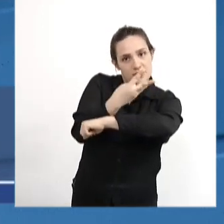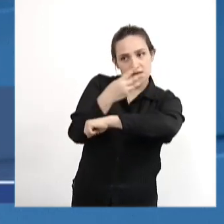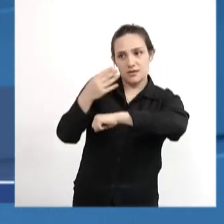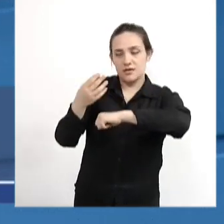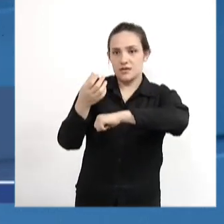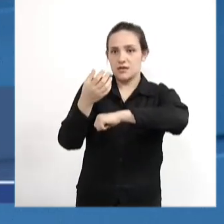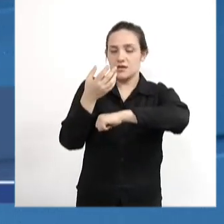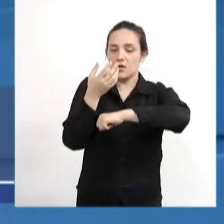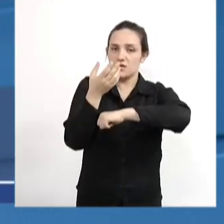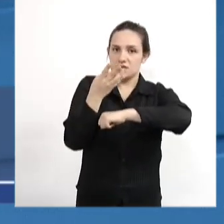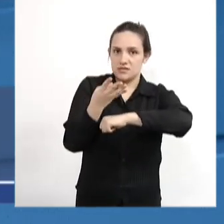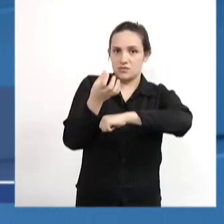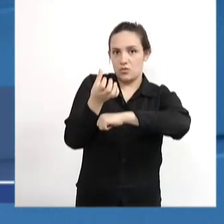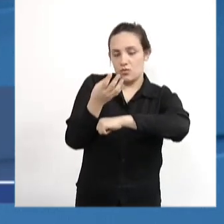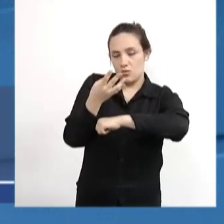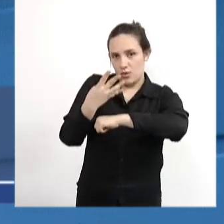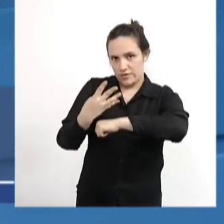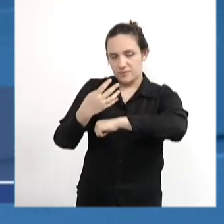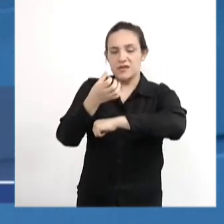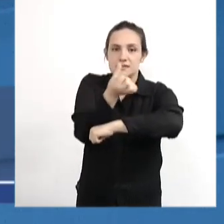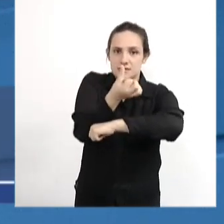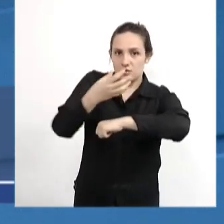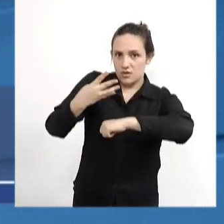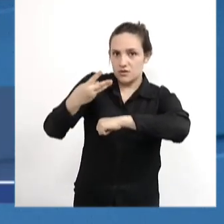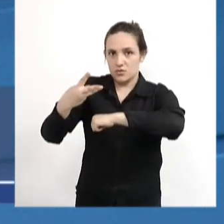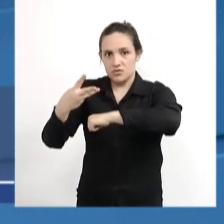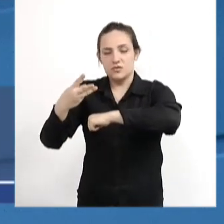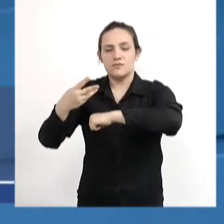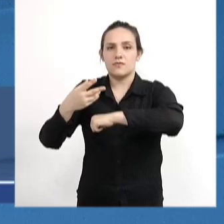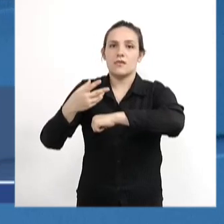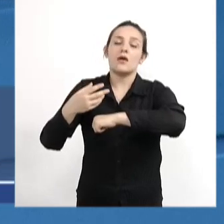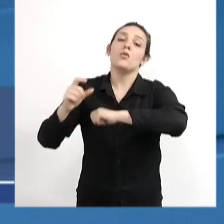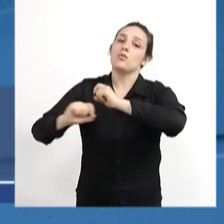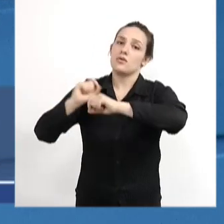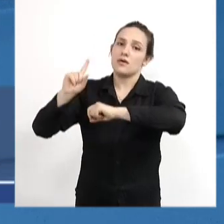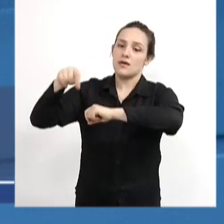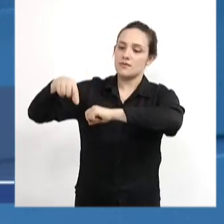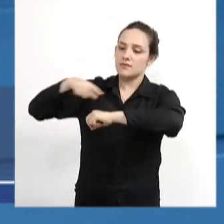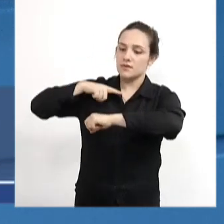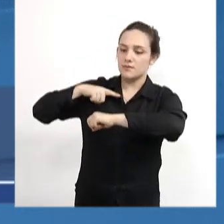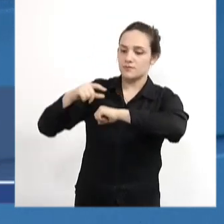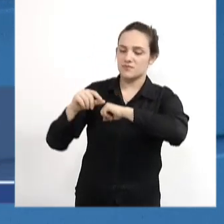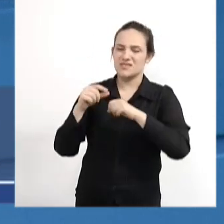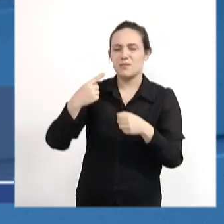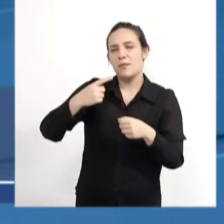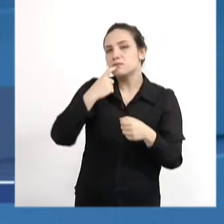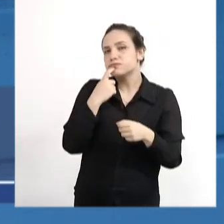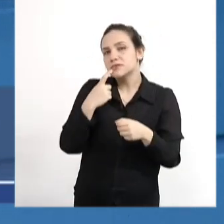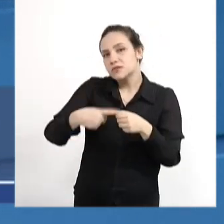Jardim a Bela Vista. A presente indicação encontra a justificativa